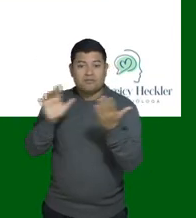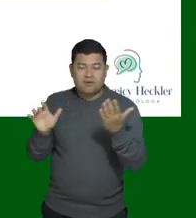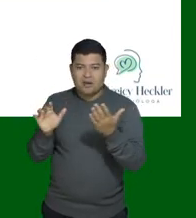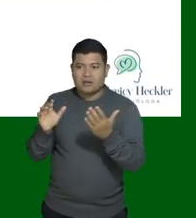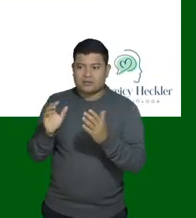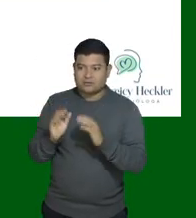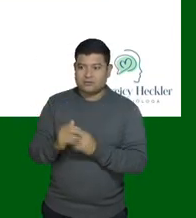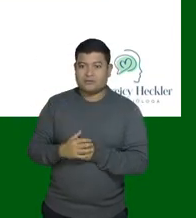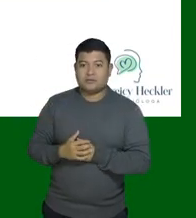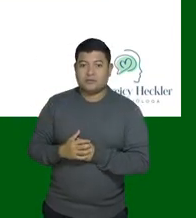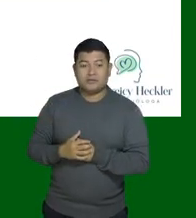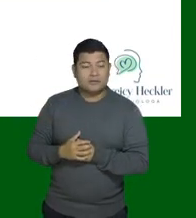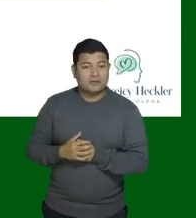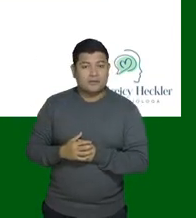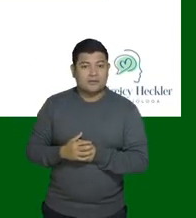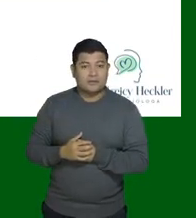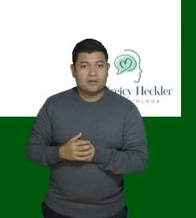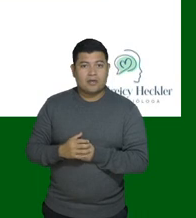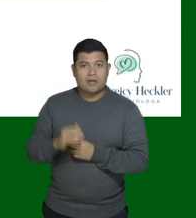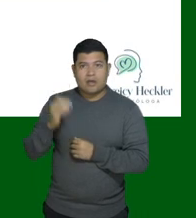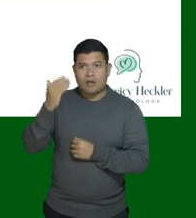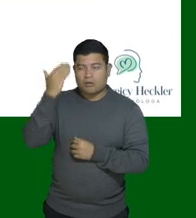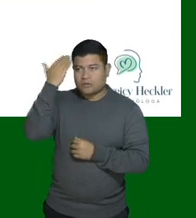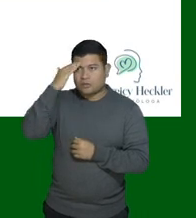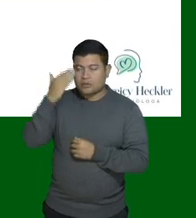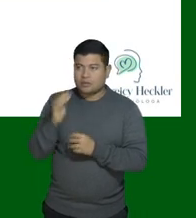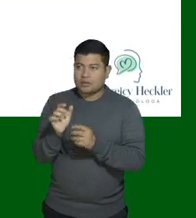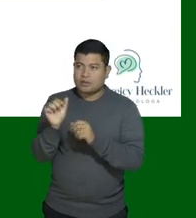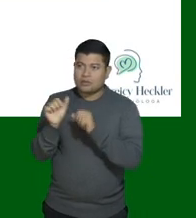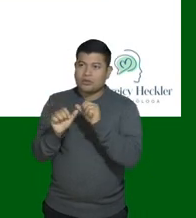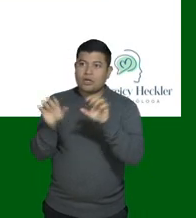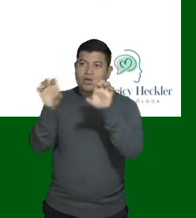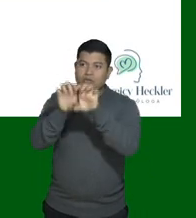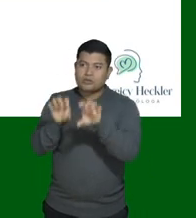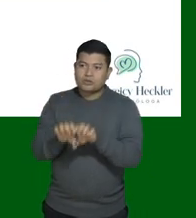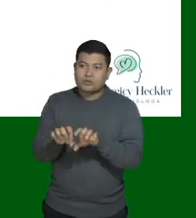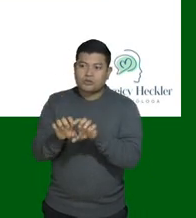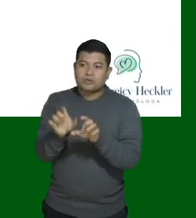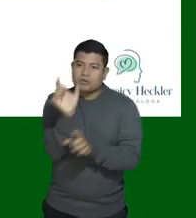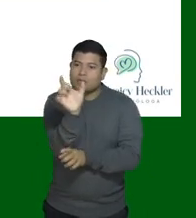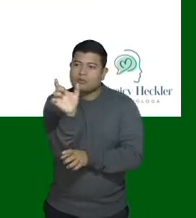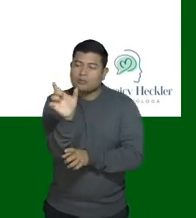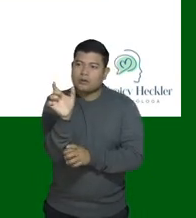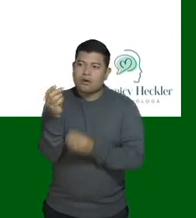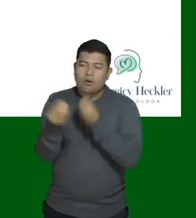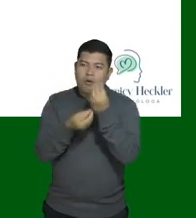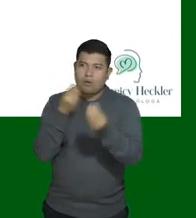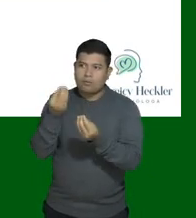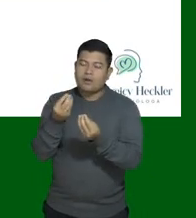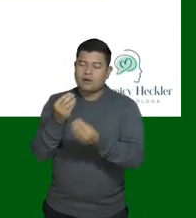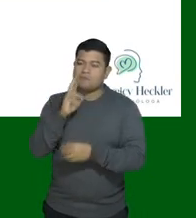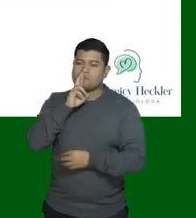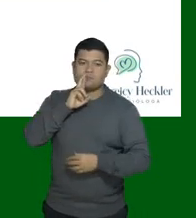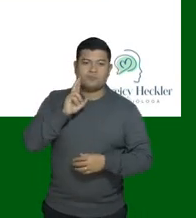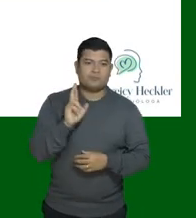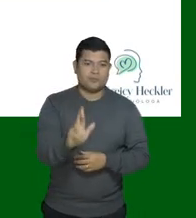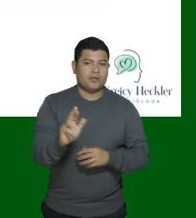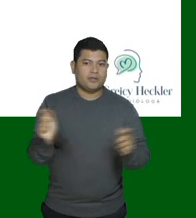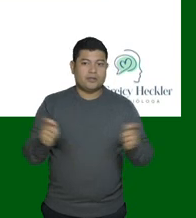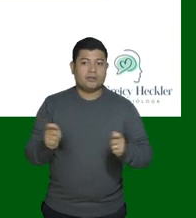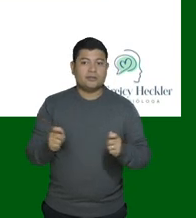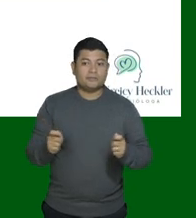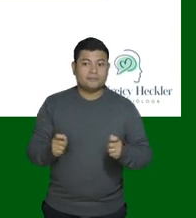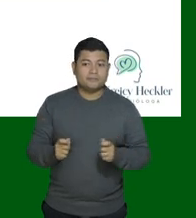guardadinho, organizo o que, que eu consigo fazer ali para estruturar melhor a palavra e emito uma resposta.